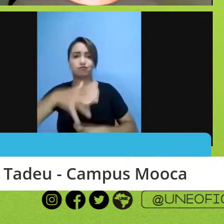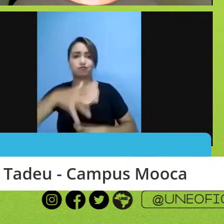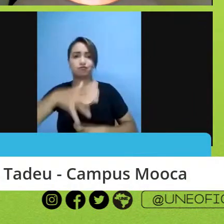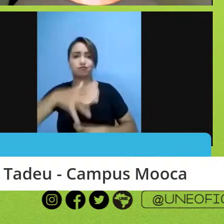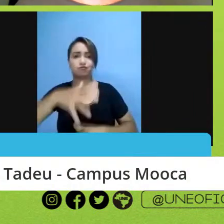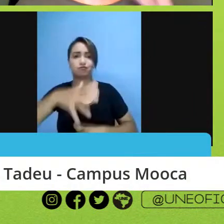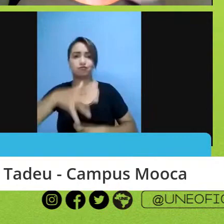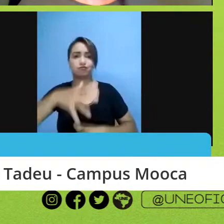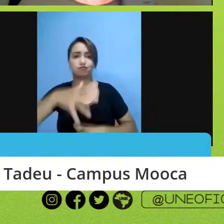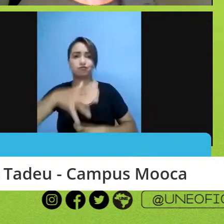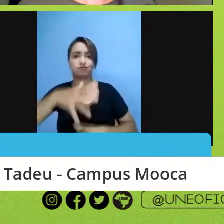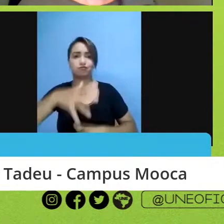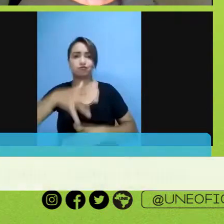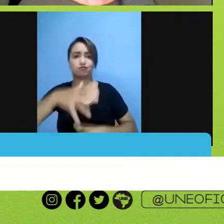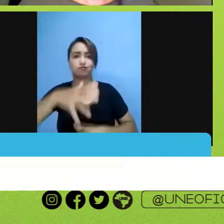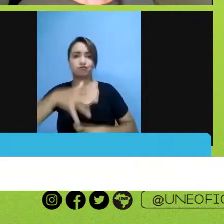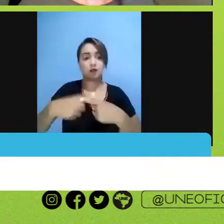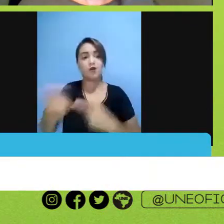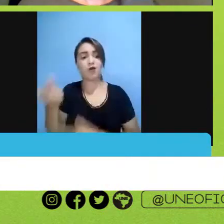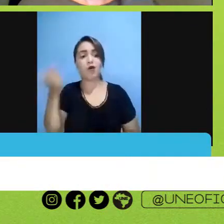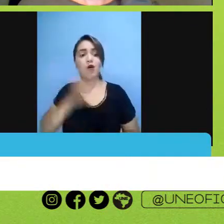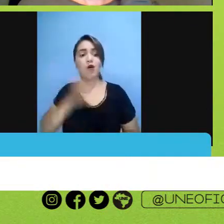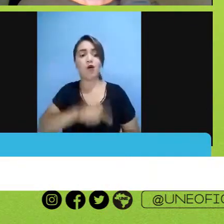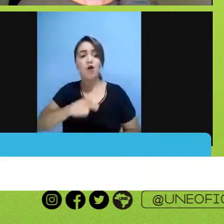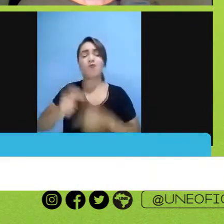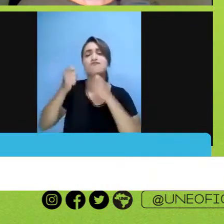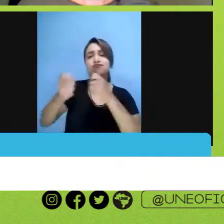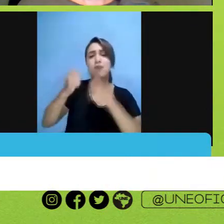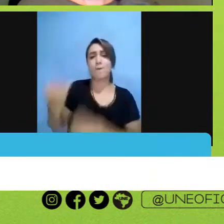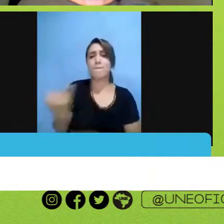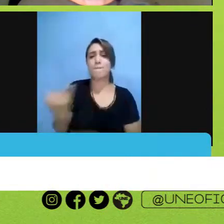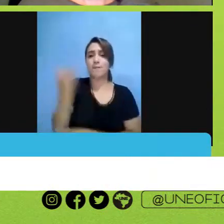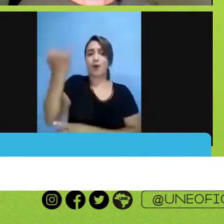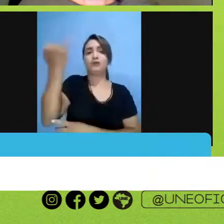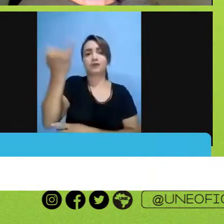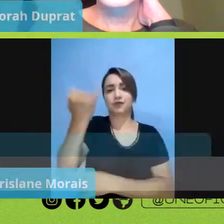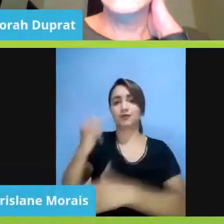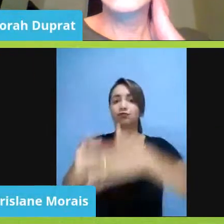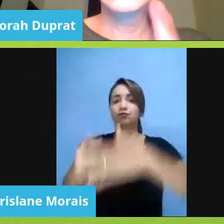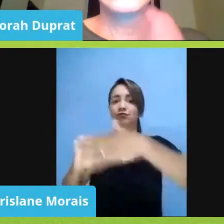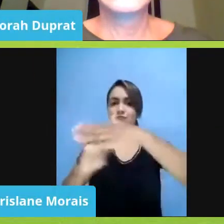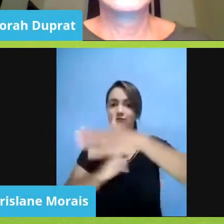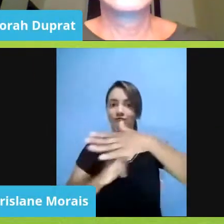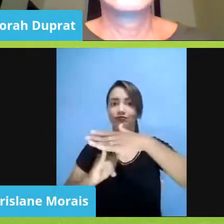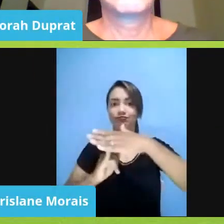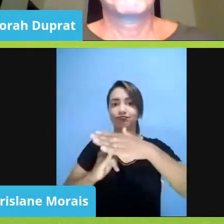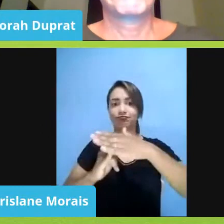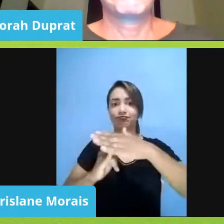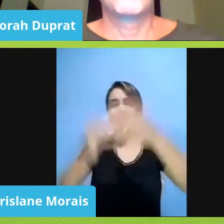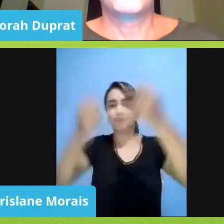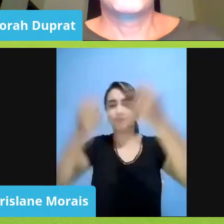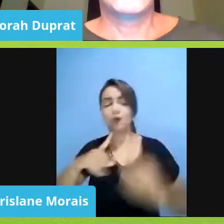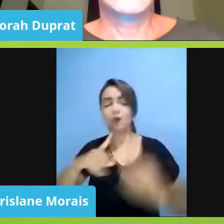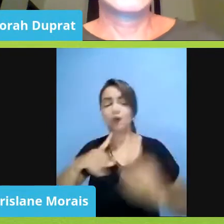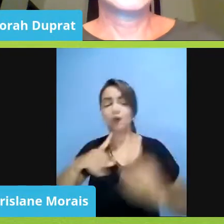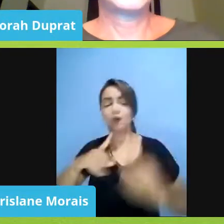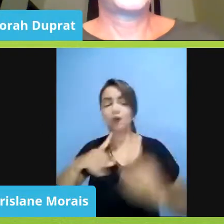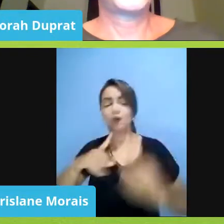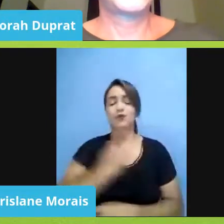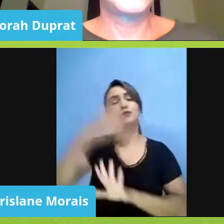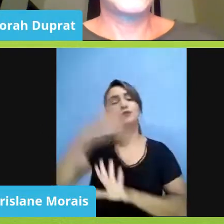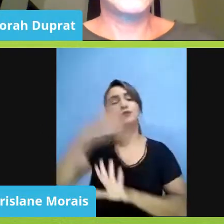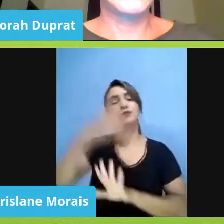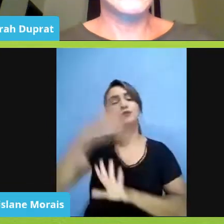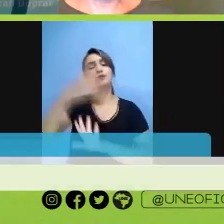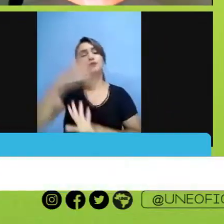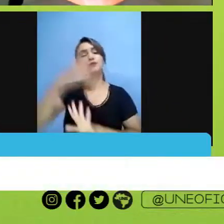porque assim a gente consegue manifestações importantes das instituições na defesa dos nossos direitos, né? Então, a ideia aqui